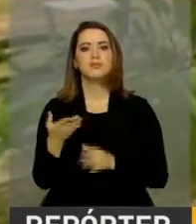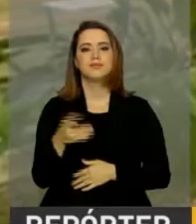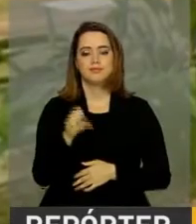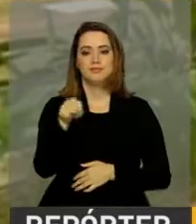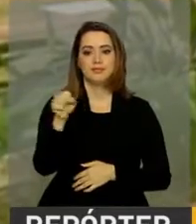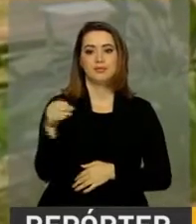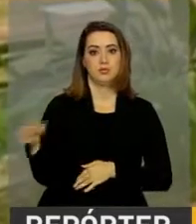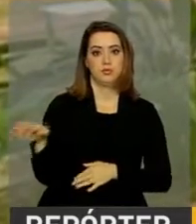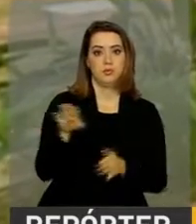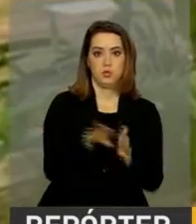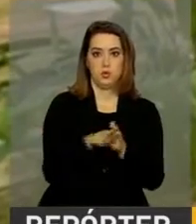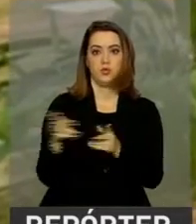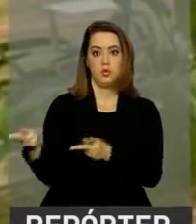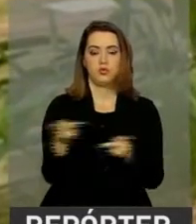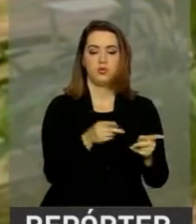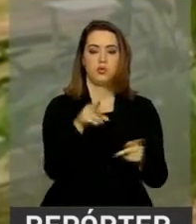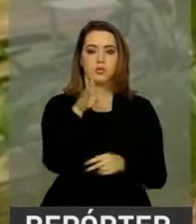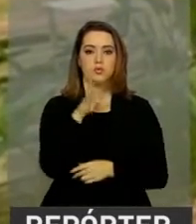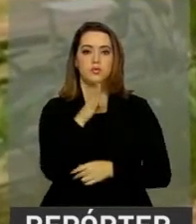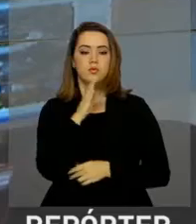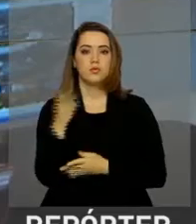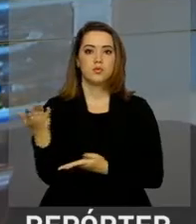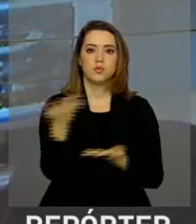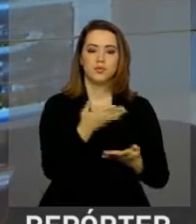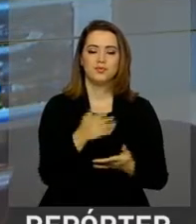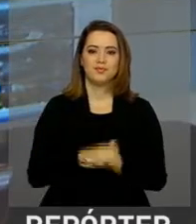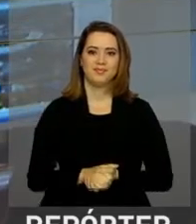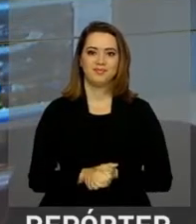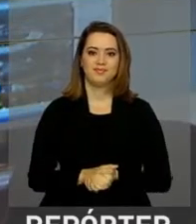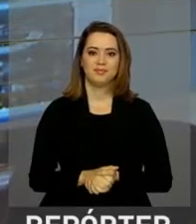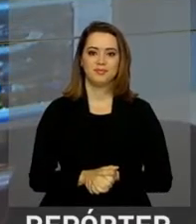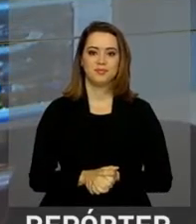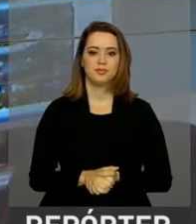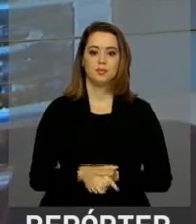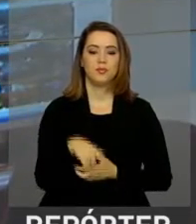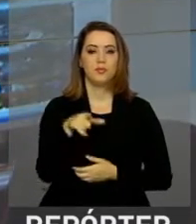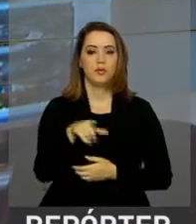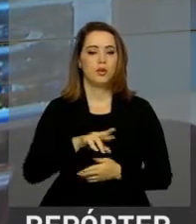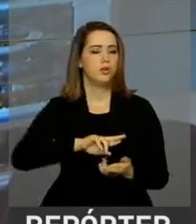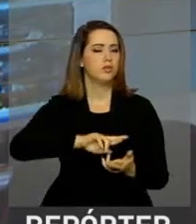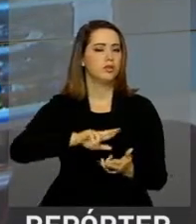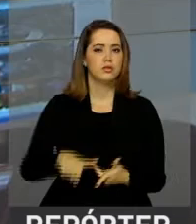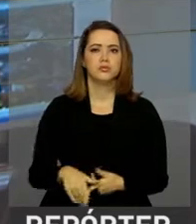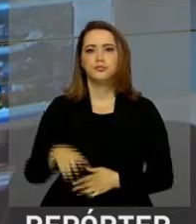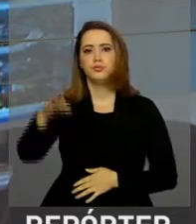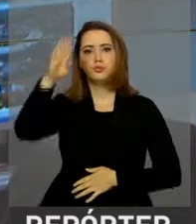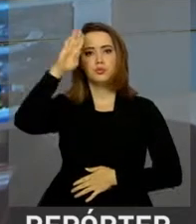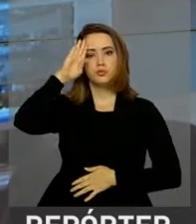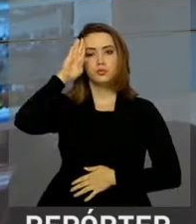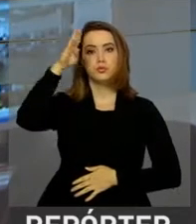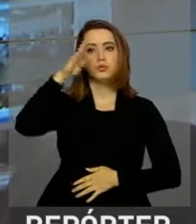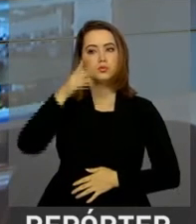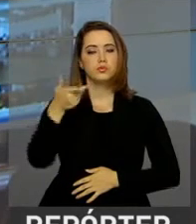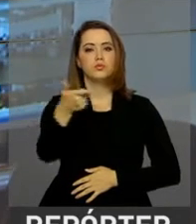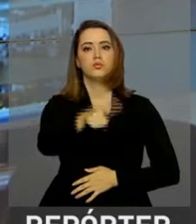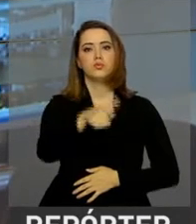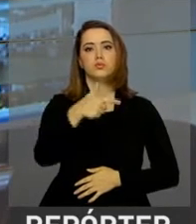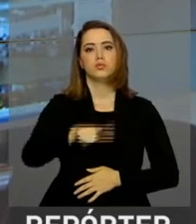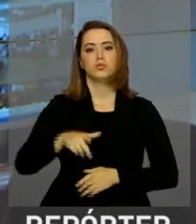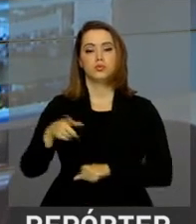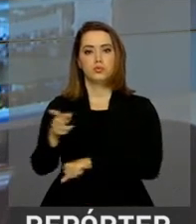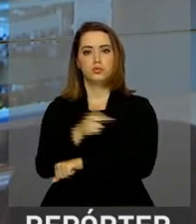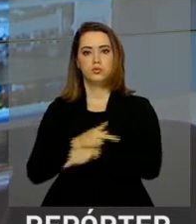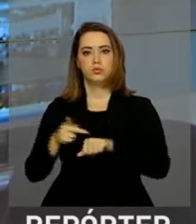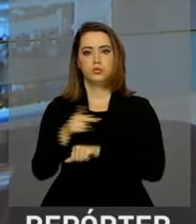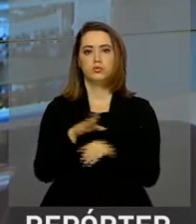para conhecer também, mobilizar o pessoal. E autoridades de várias partes do mundo continuam chegando ao Rio de